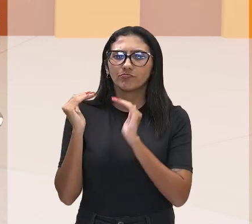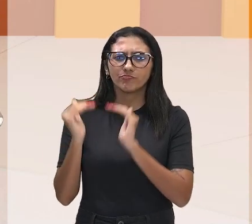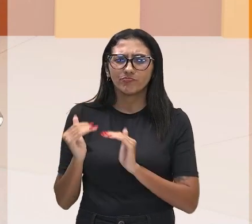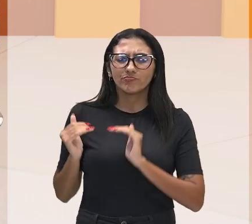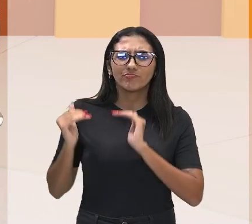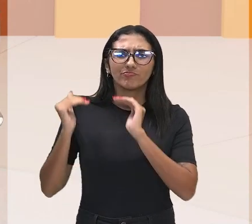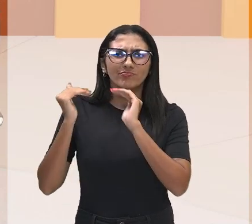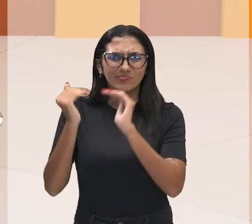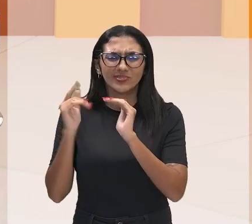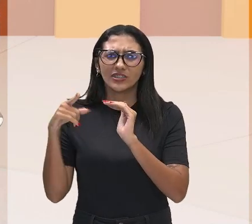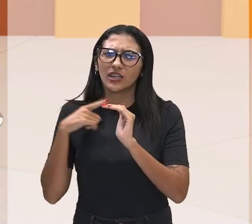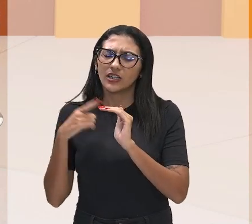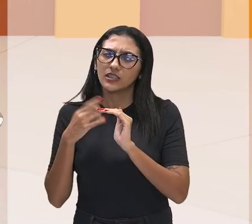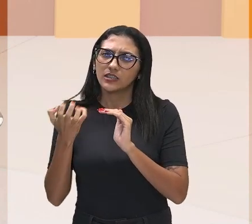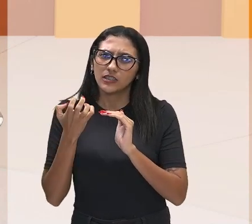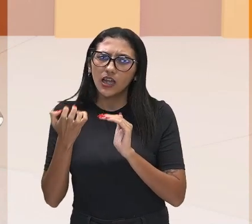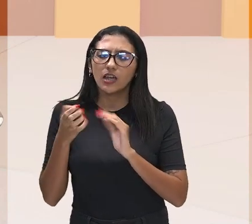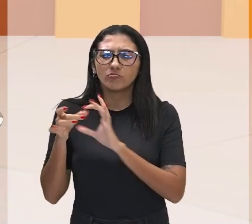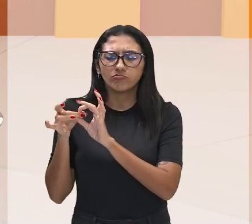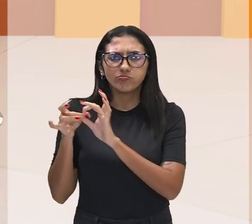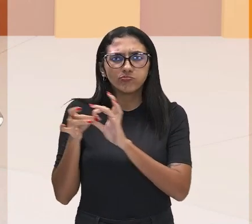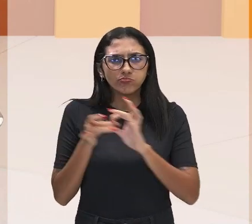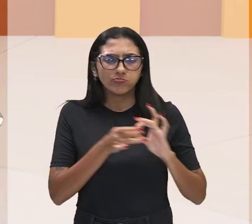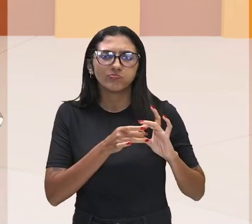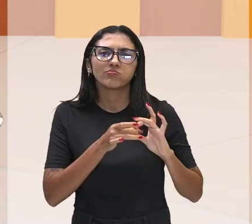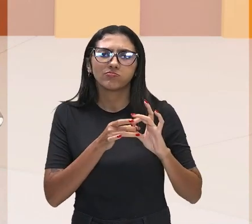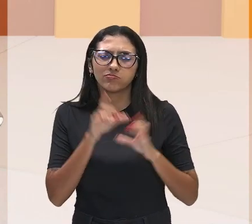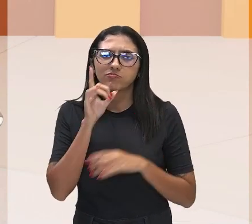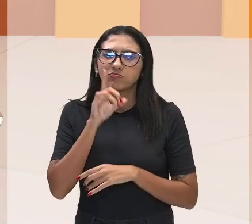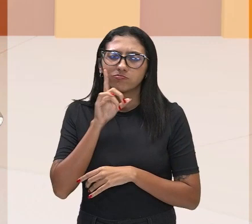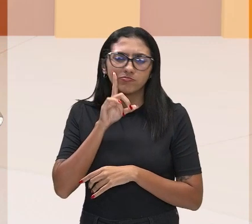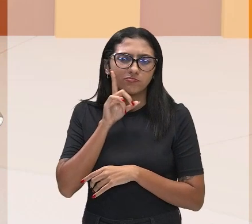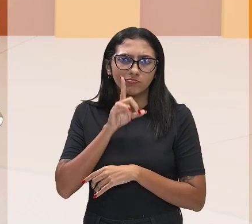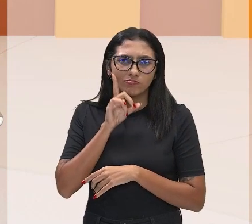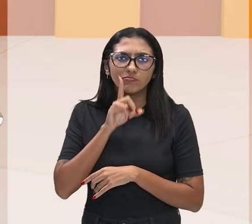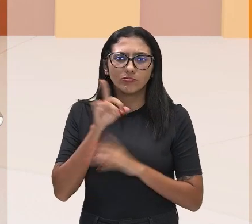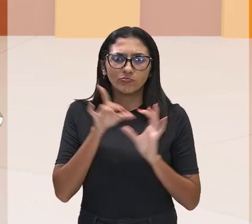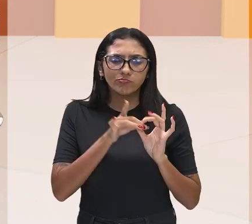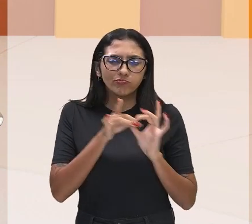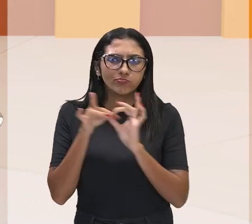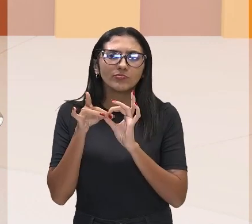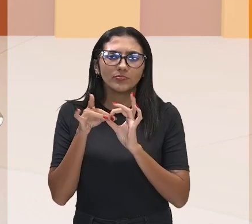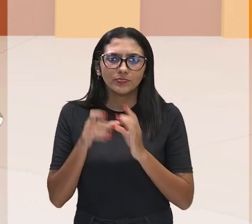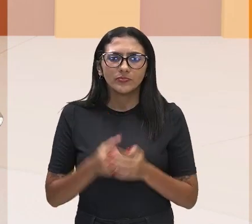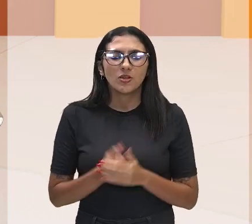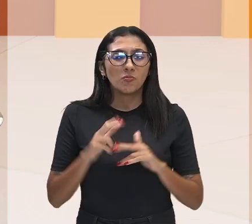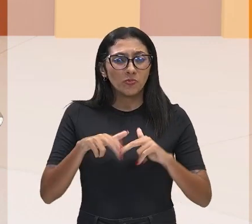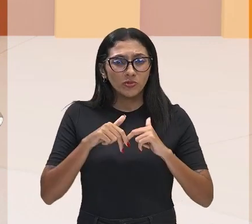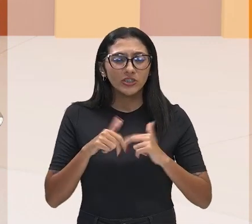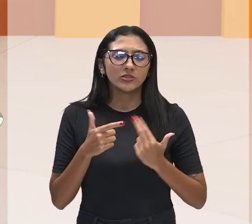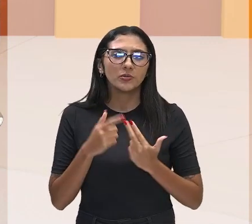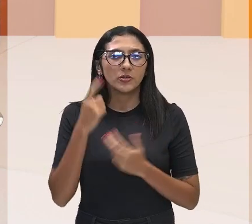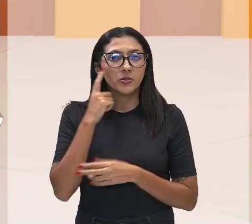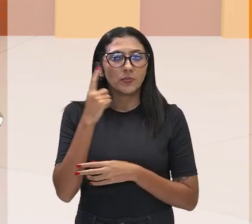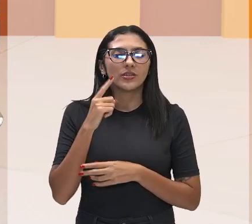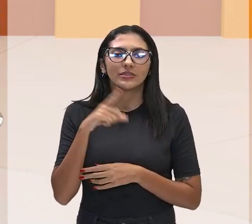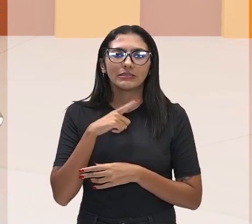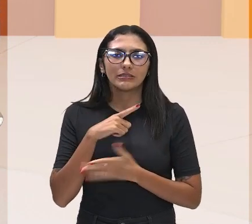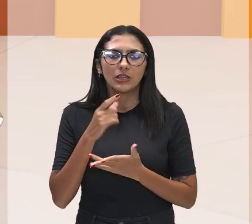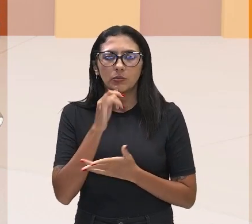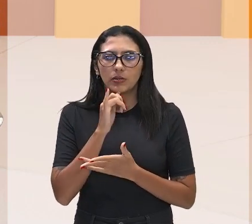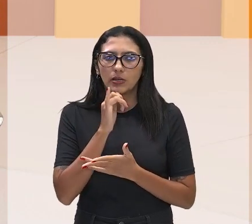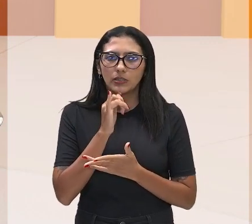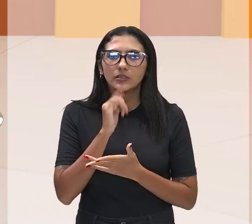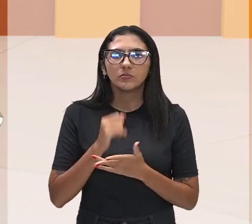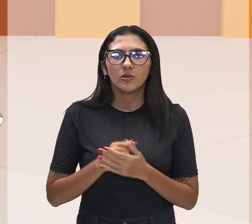que quer se aliar, a Ucrânia quer se aliar aos Estados Unidos, então acaba tendo realmente essa aversão, né,